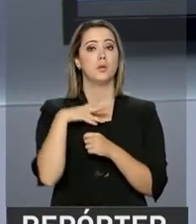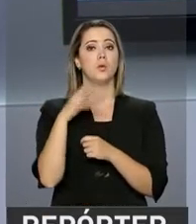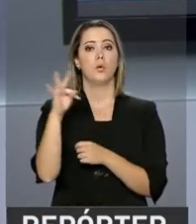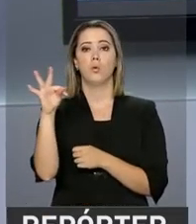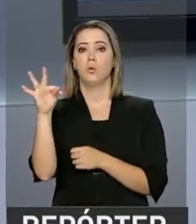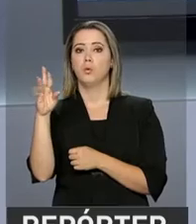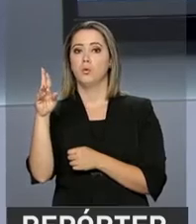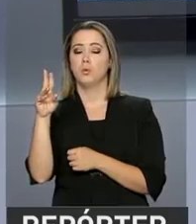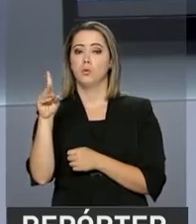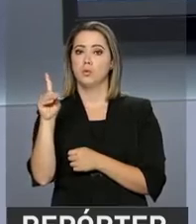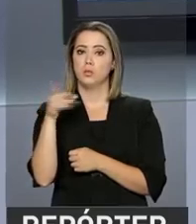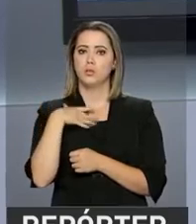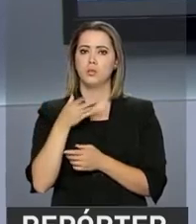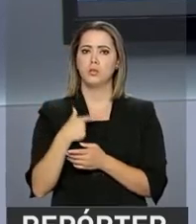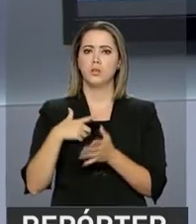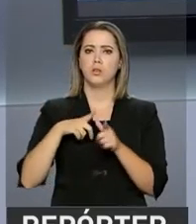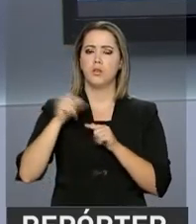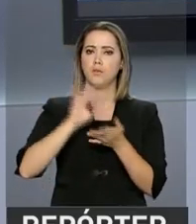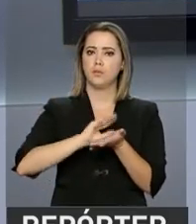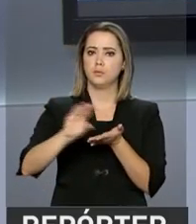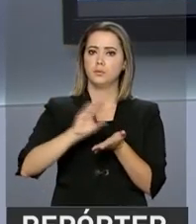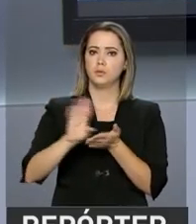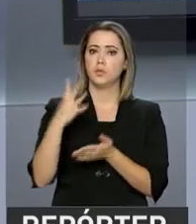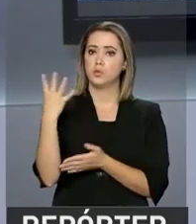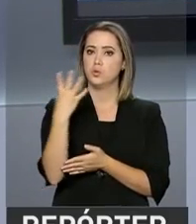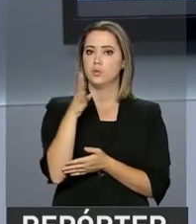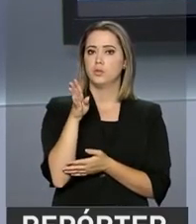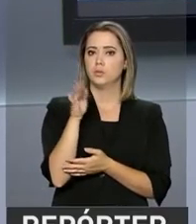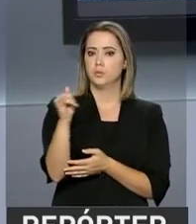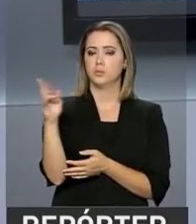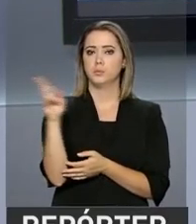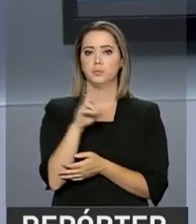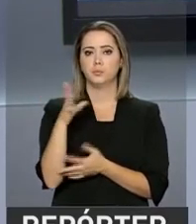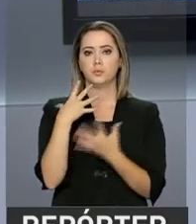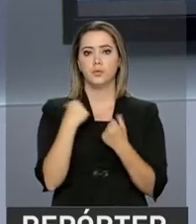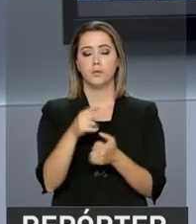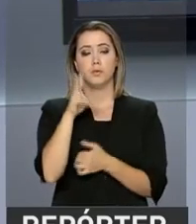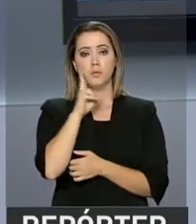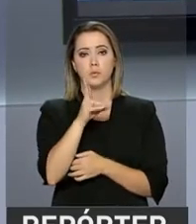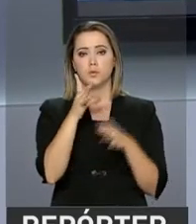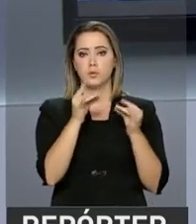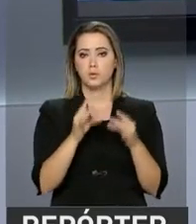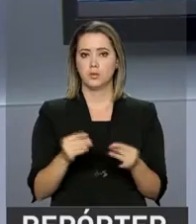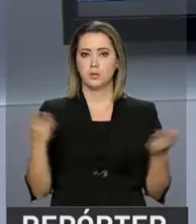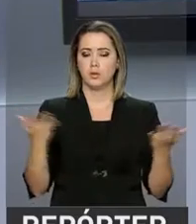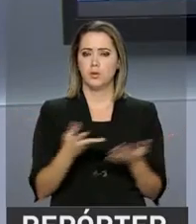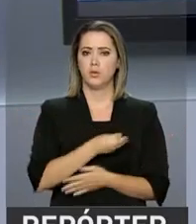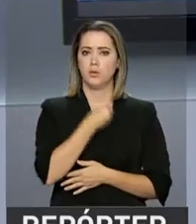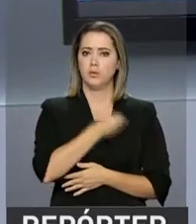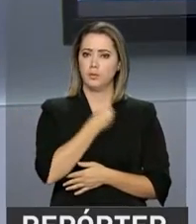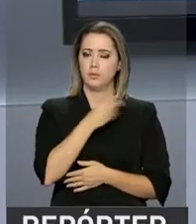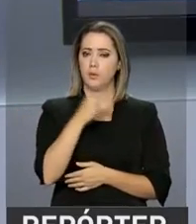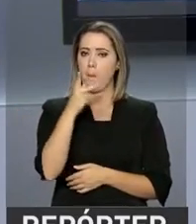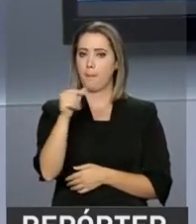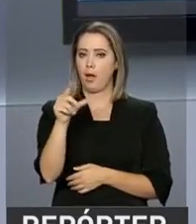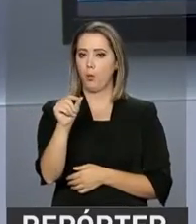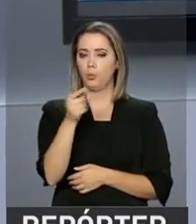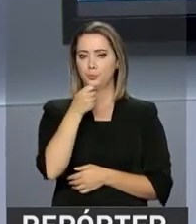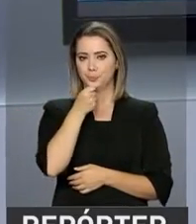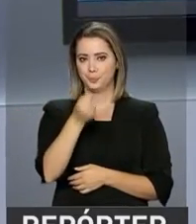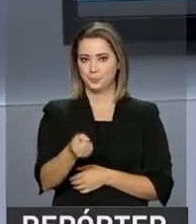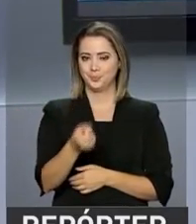teve investimento recorde de mais de 44 bilhões de reais. Nós vamos saber os detalhes ao vivo com o repórter Paulo La